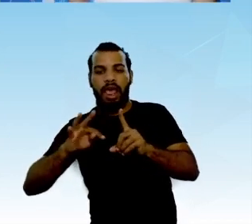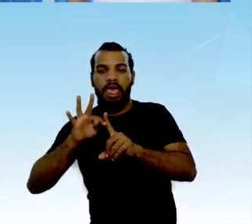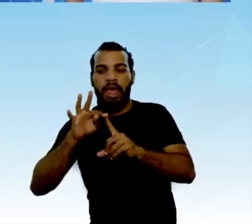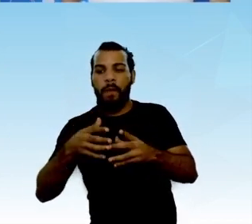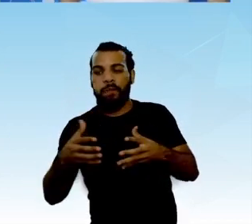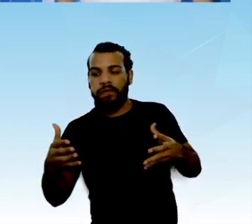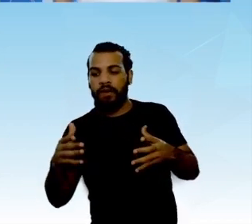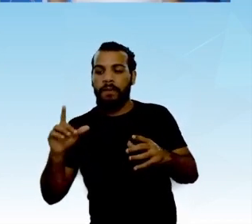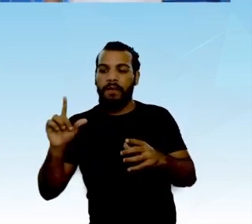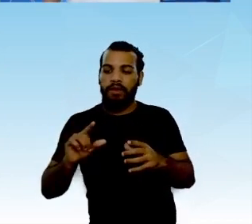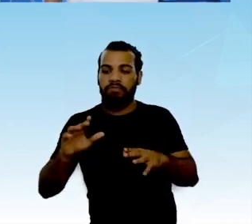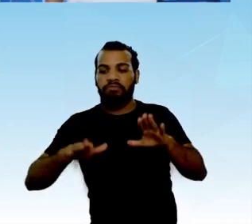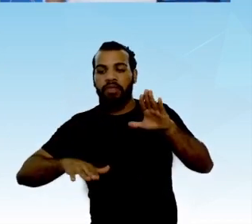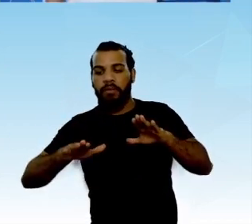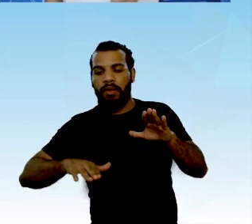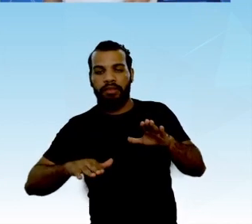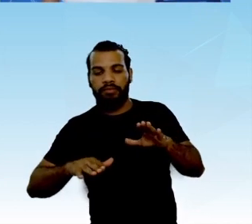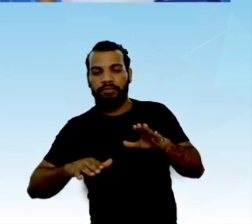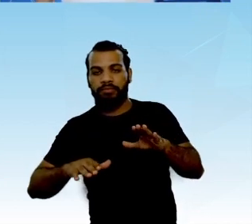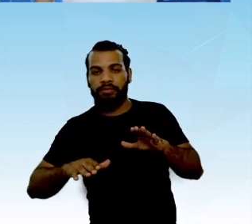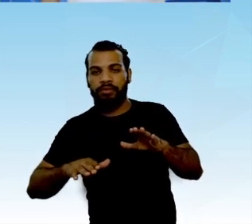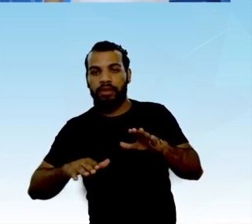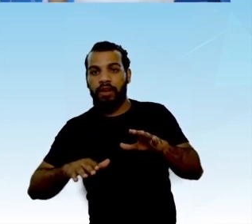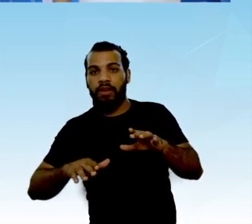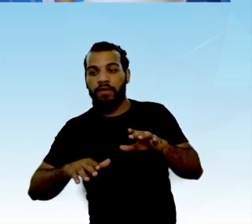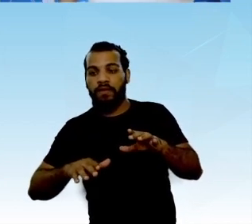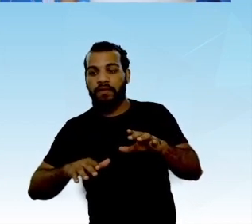térmica. Vejamos a dilatação agora